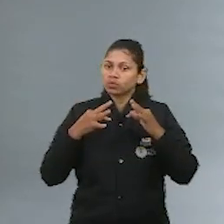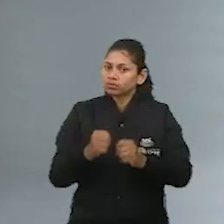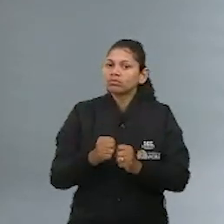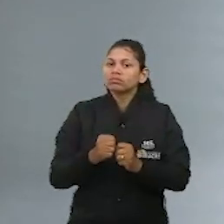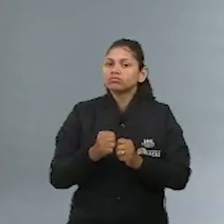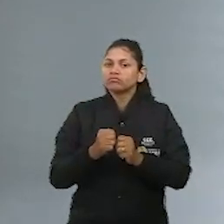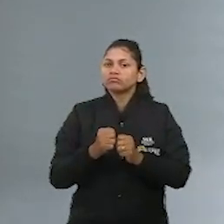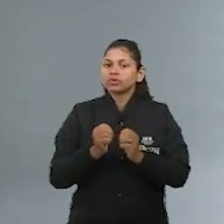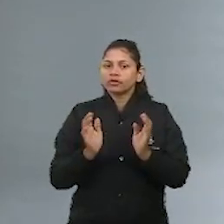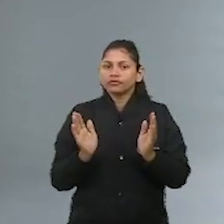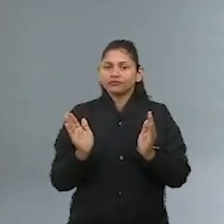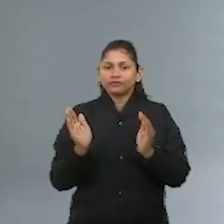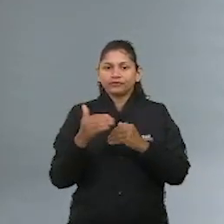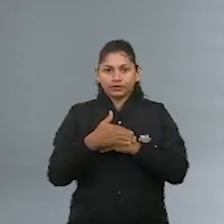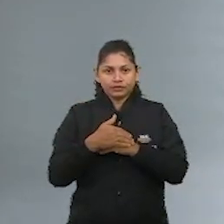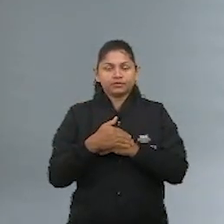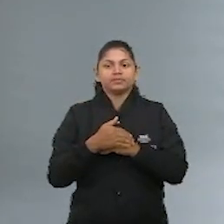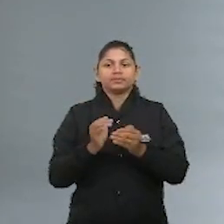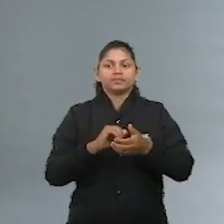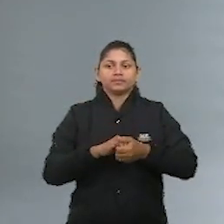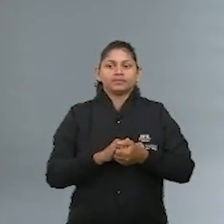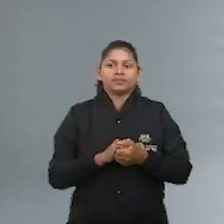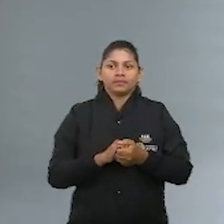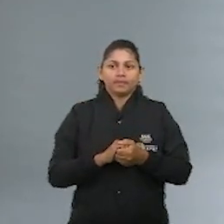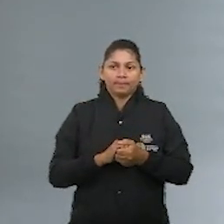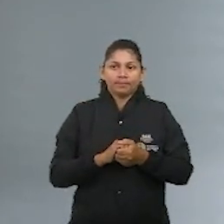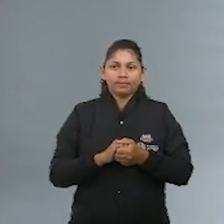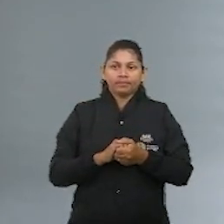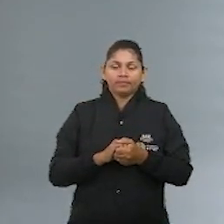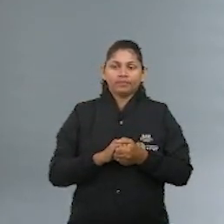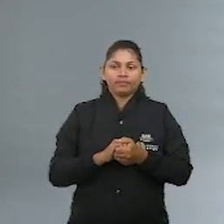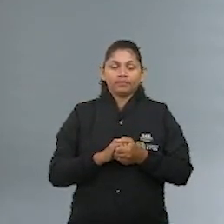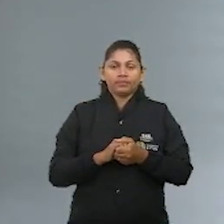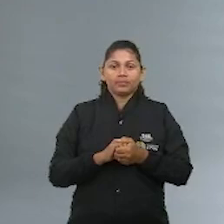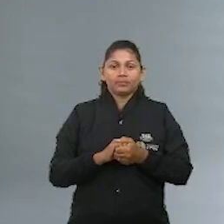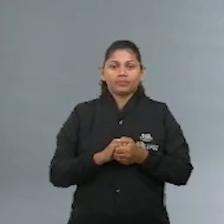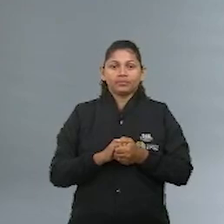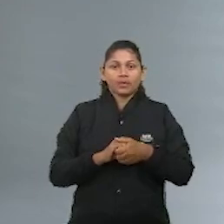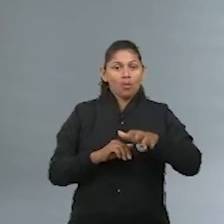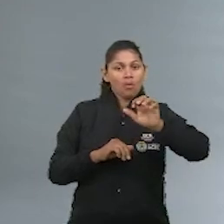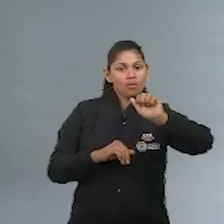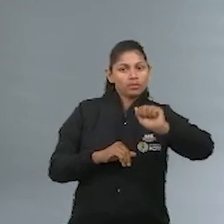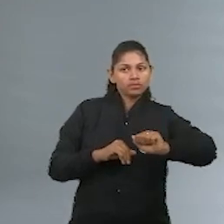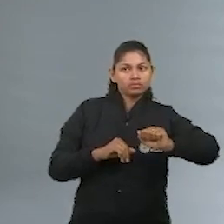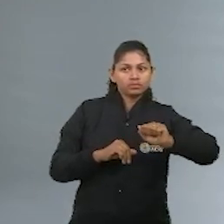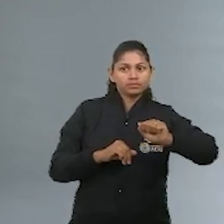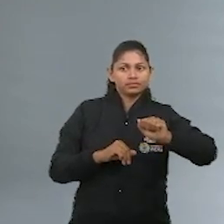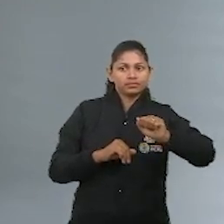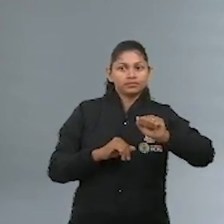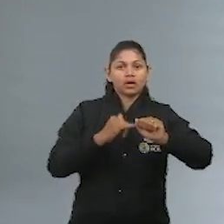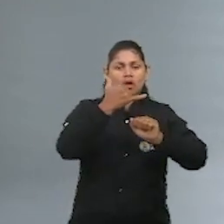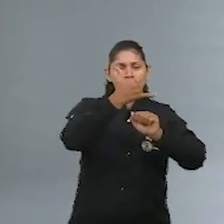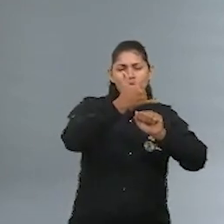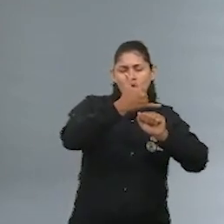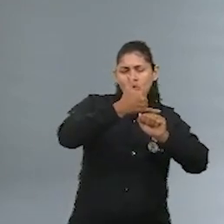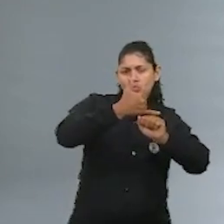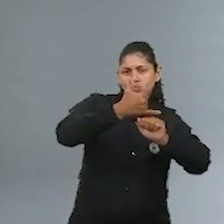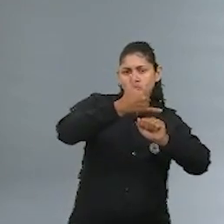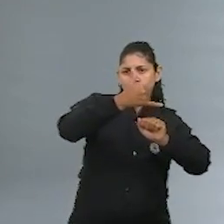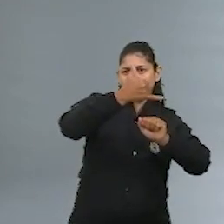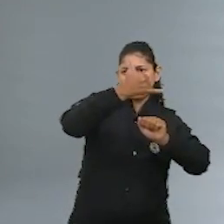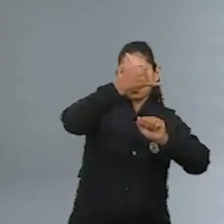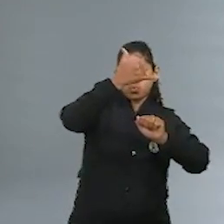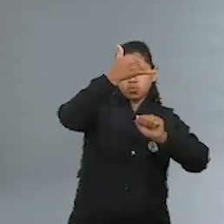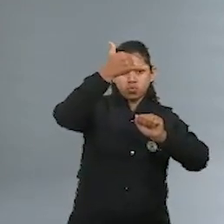só. Eu tenho essa malha A, que ela vai vir daqui, vai ser todo esse circuito fechado aqui dessa